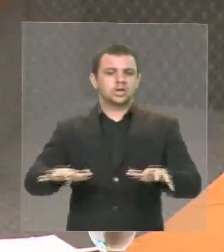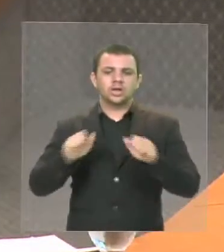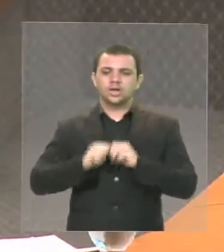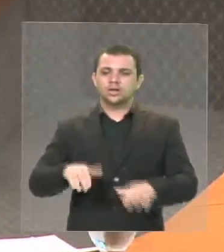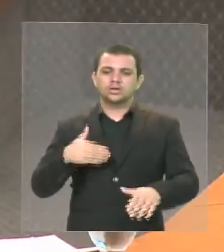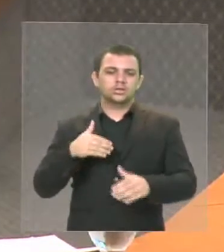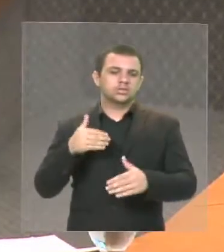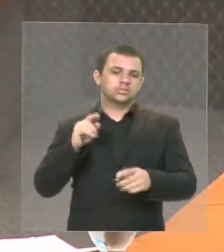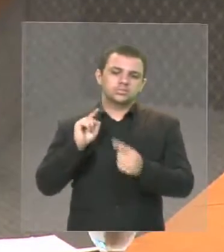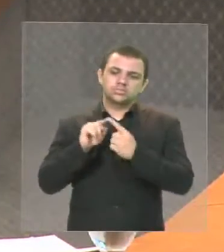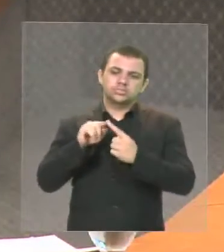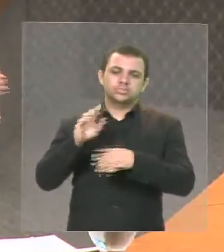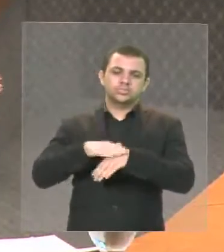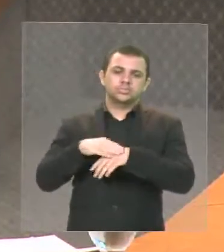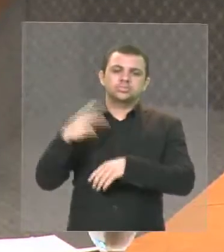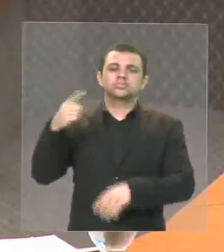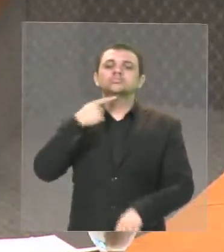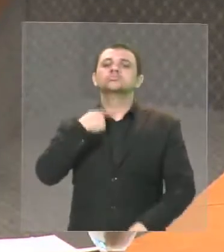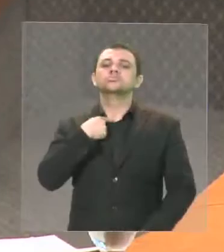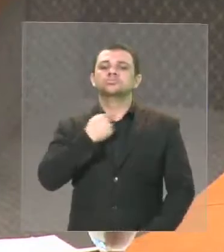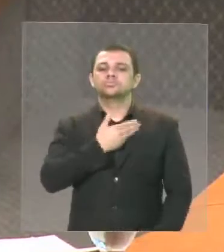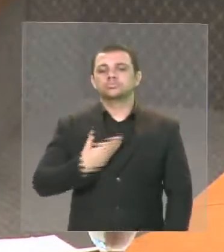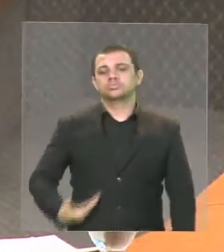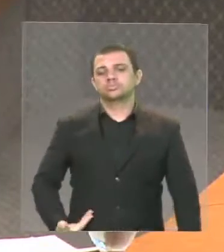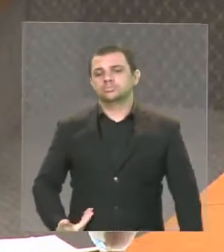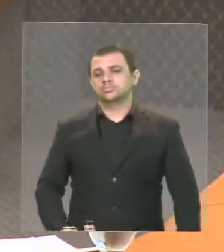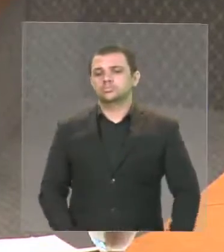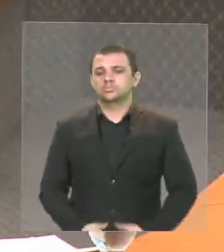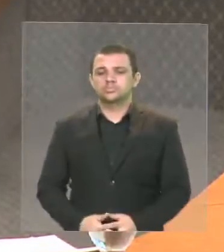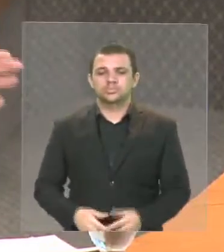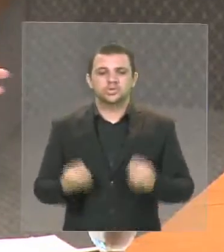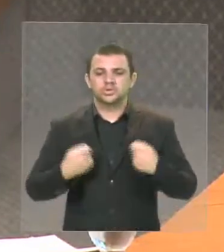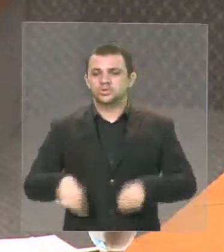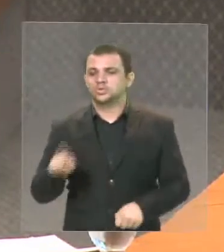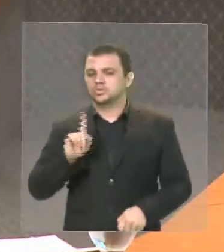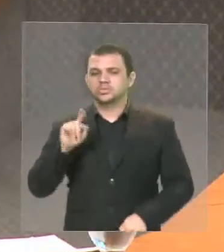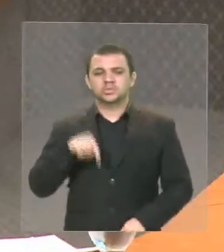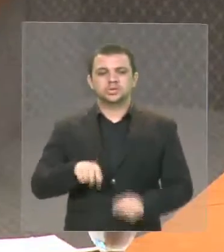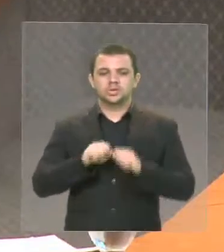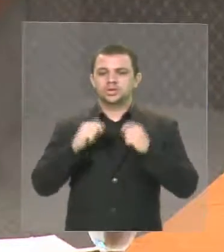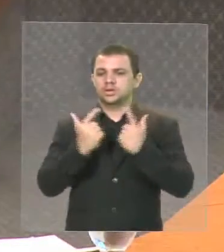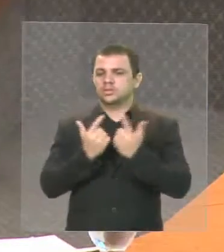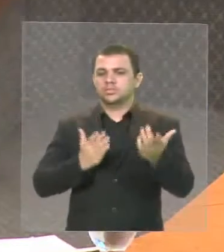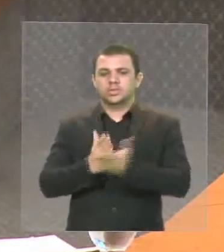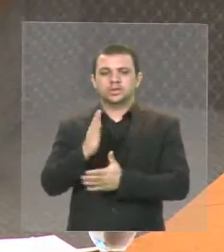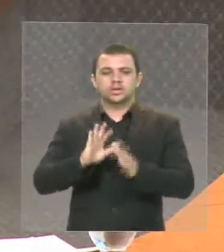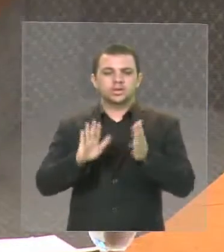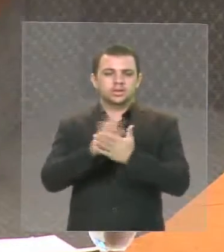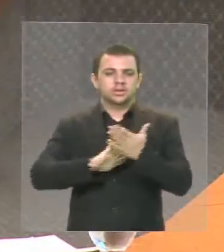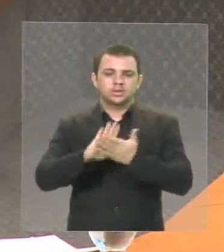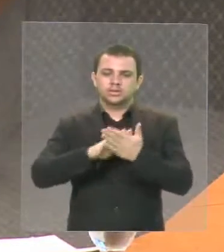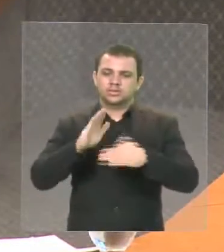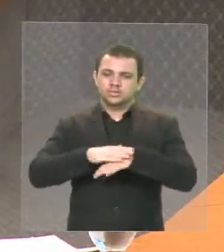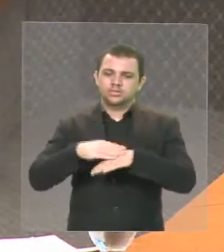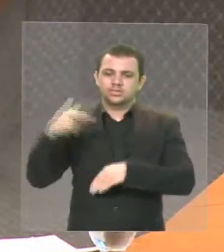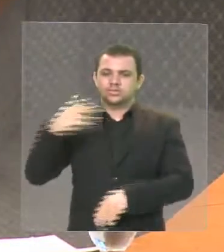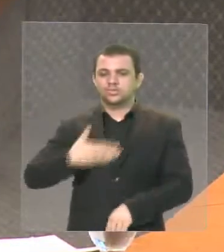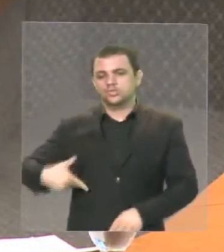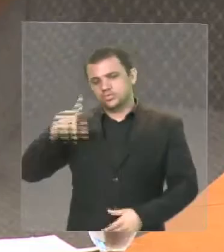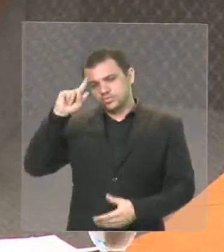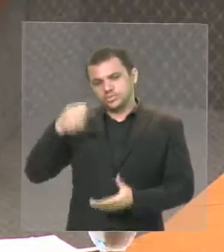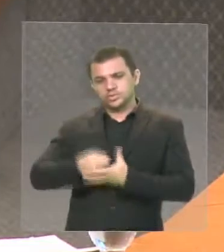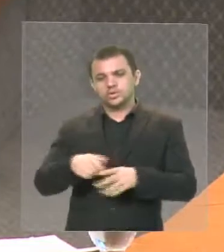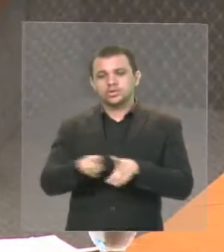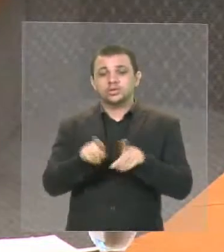o governador, bem entender, não precisa da aprovação desta Assembleia para nada, nem os prefeitos